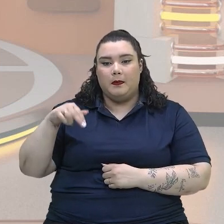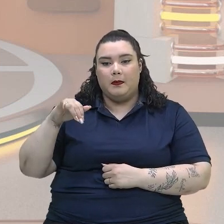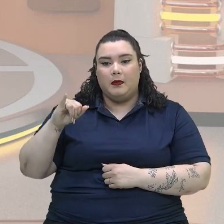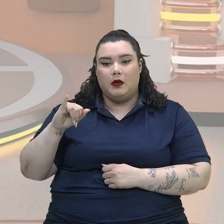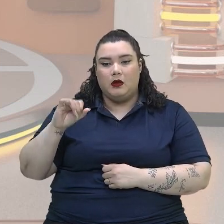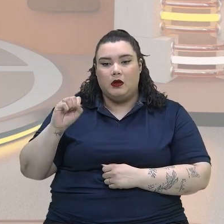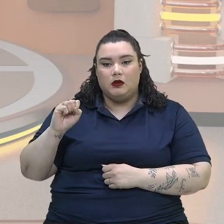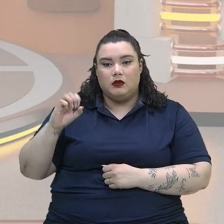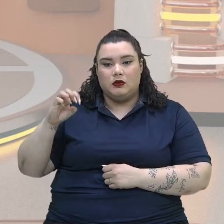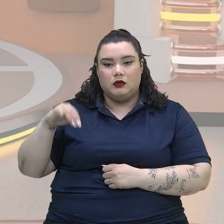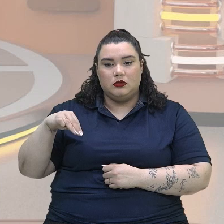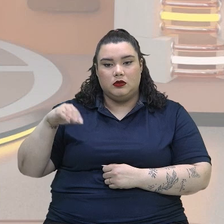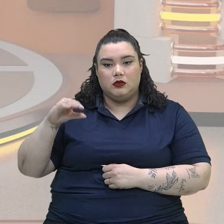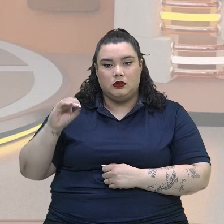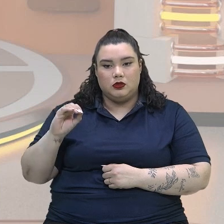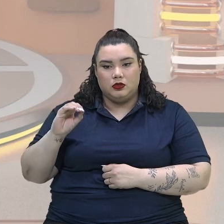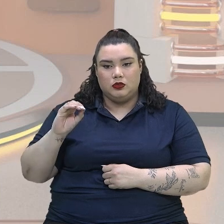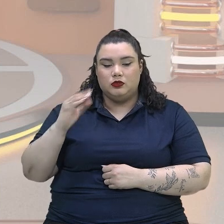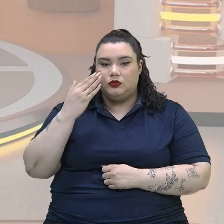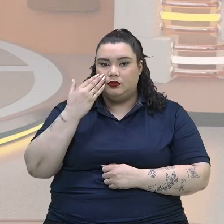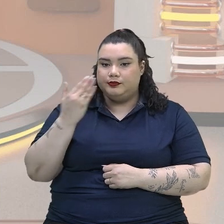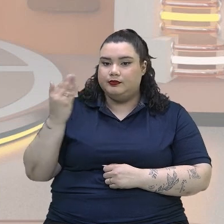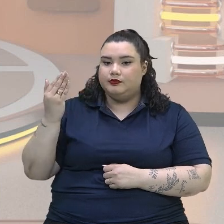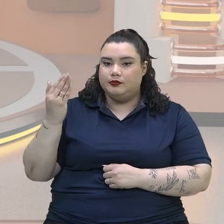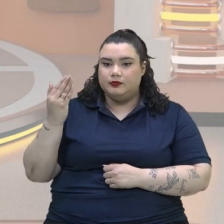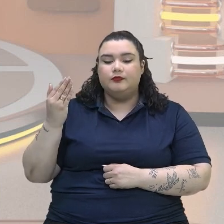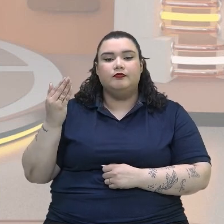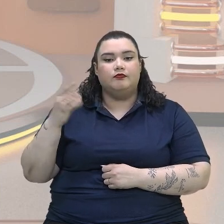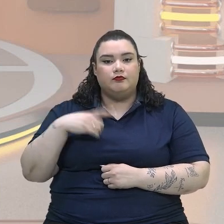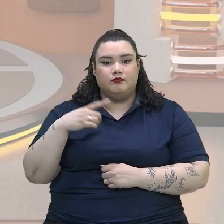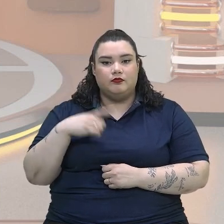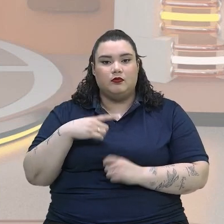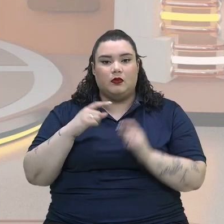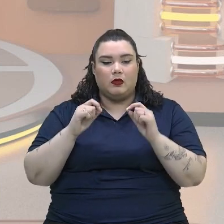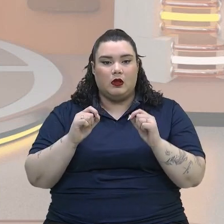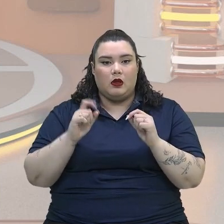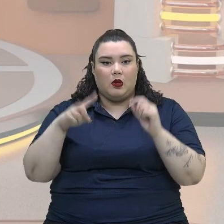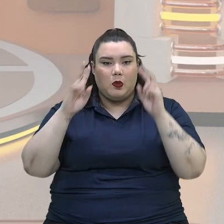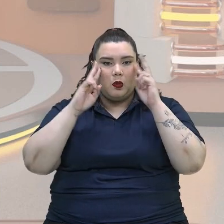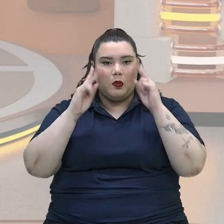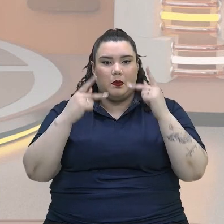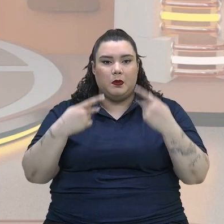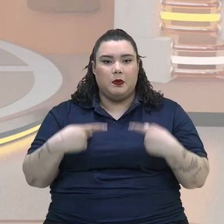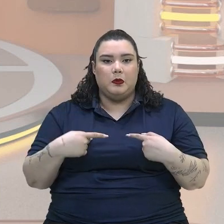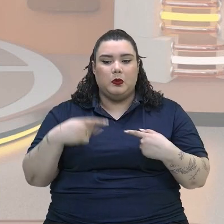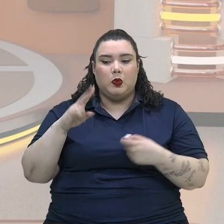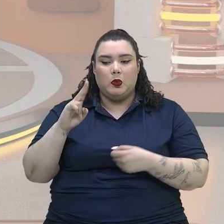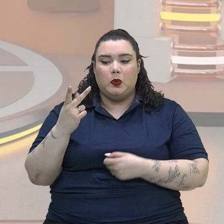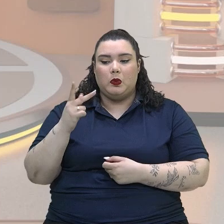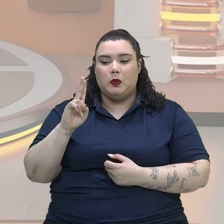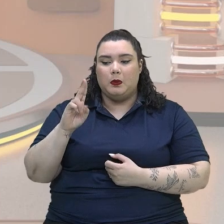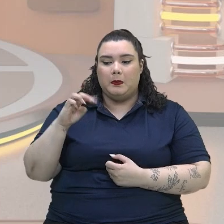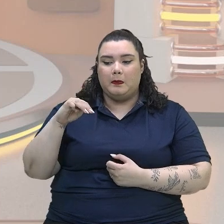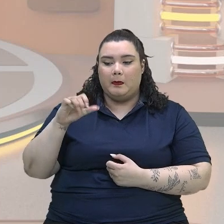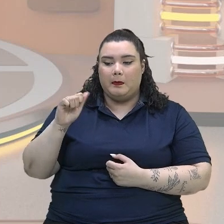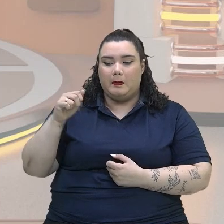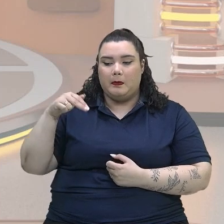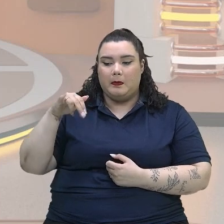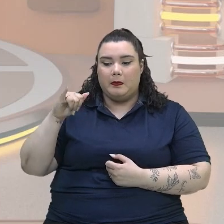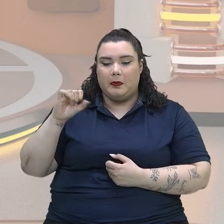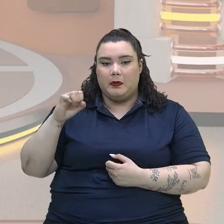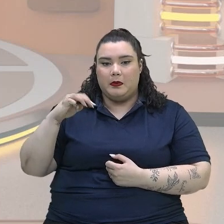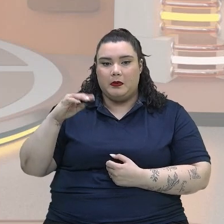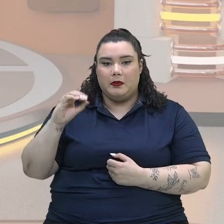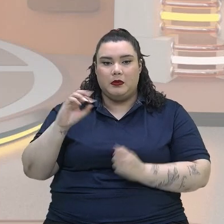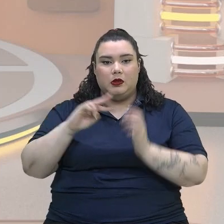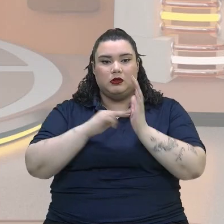Elas acontecem porque as pessoas são imbuídas desse sentimento que nós chamamos de humanismo. O que é o humanismo? O humanismo é uma filosofia,